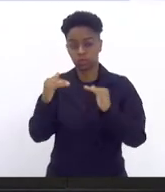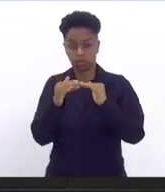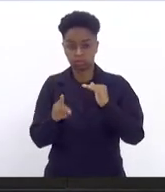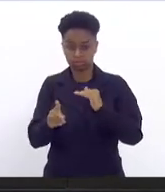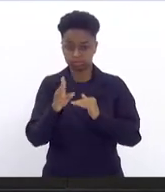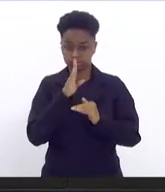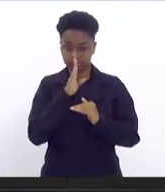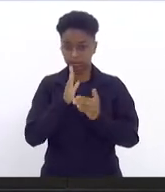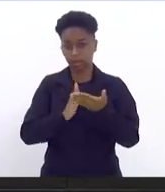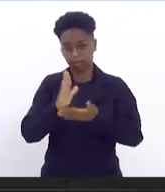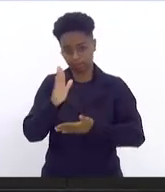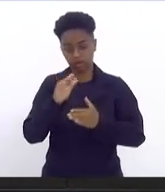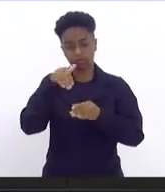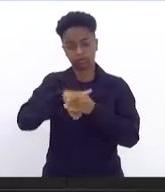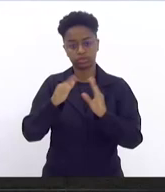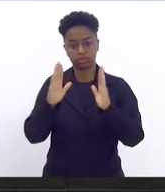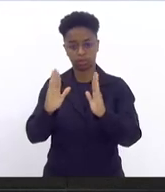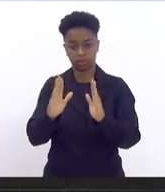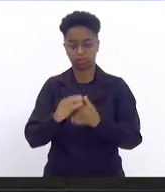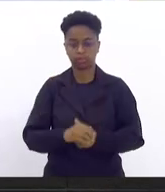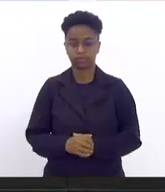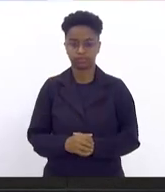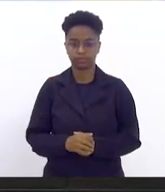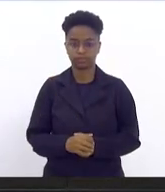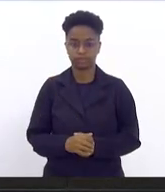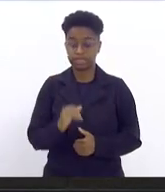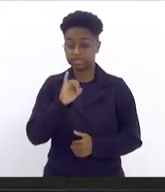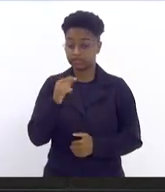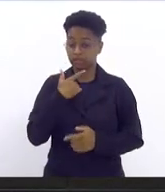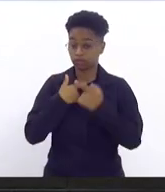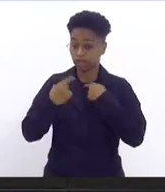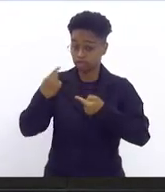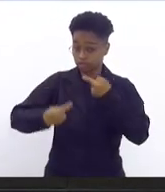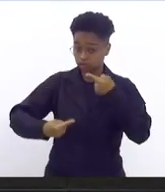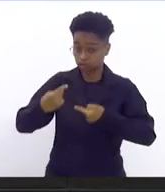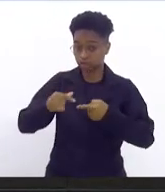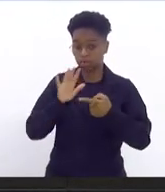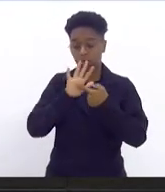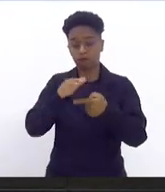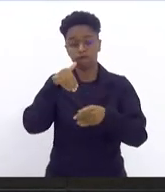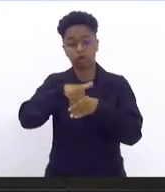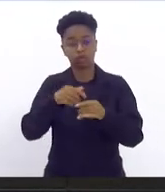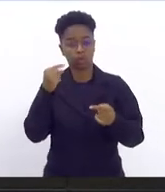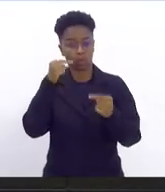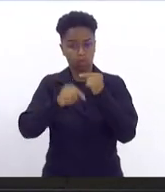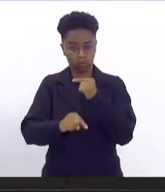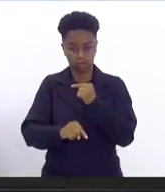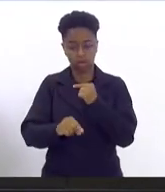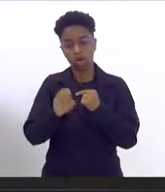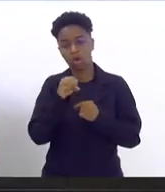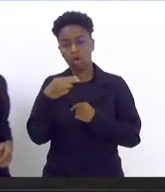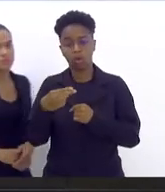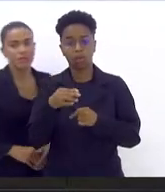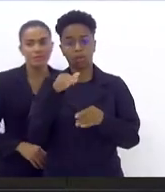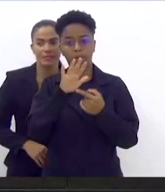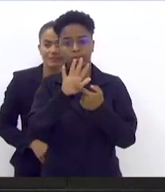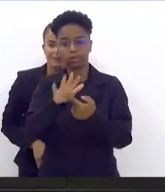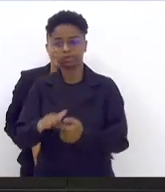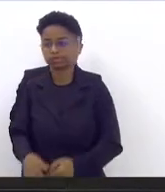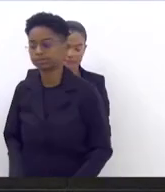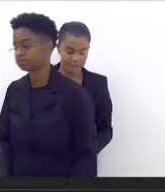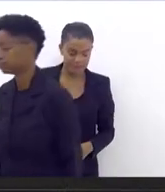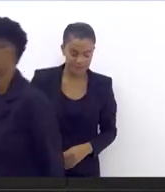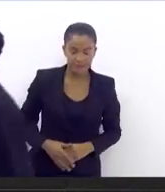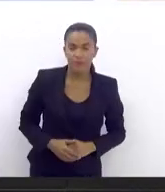permaneçam como estão, aprovada a votação em bloco. Aqueles que queiram discutir, apresentar voto divergente ou apresentar alguma exceção às